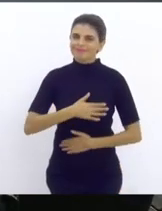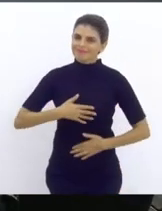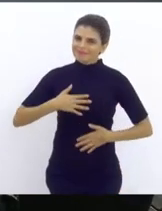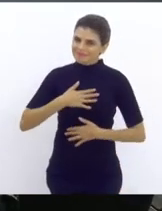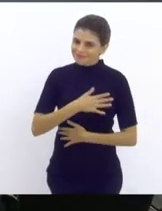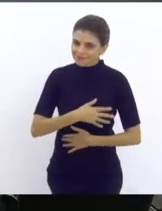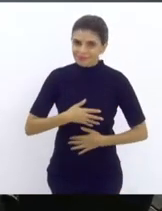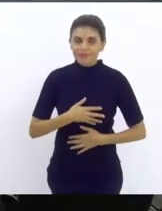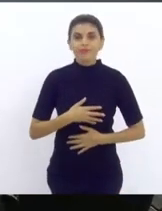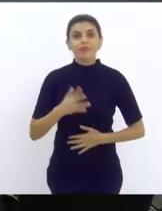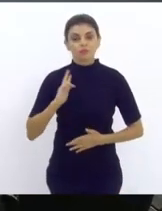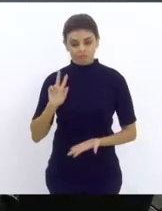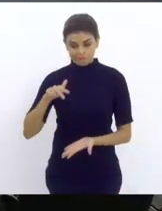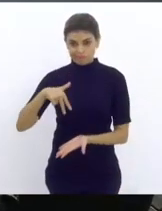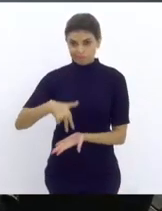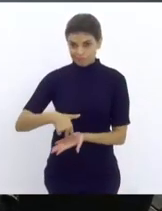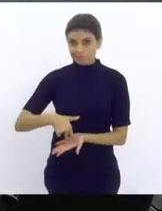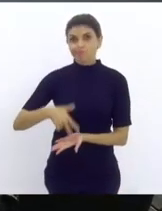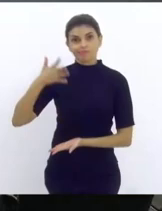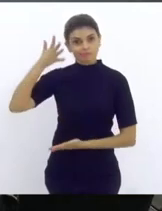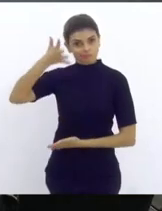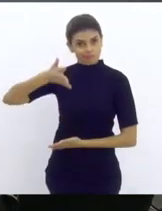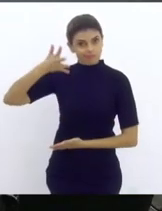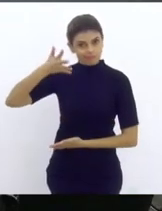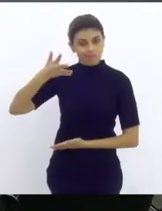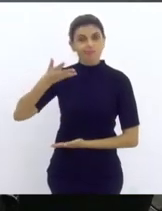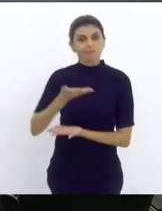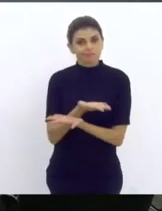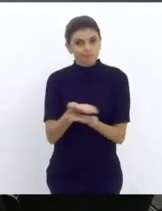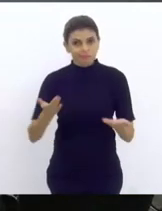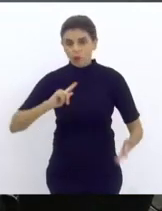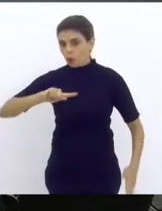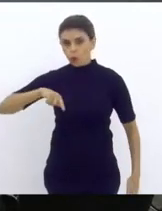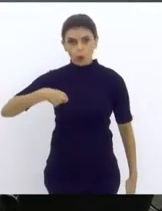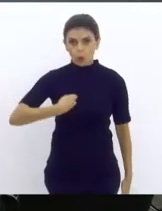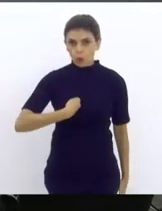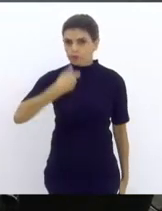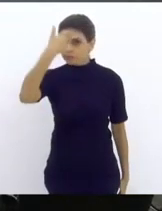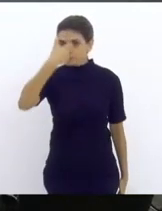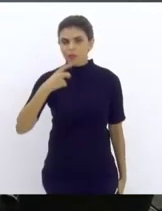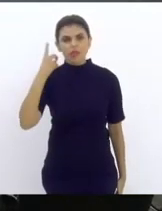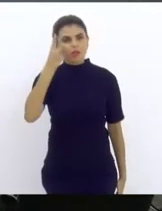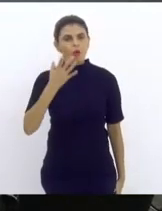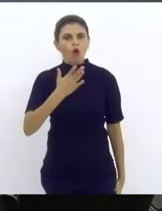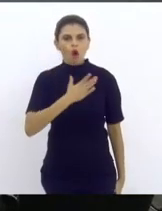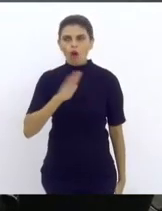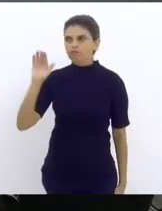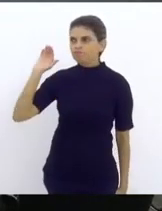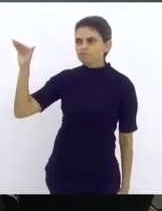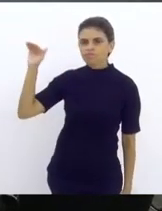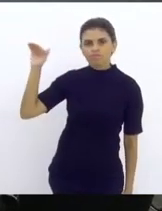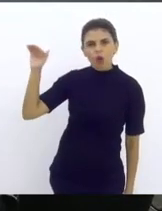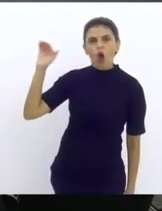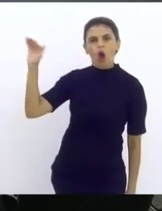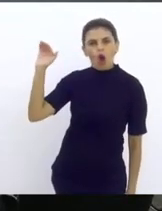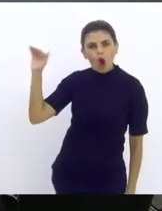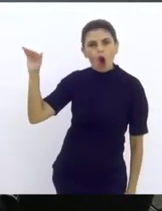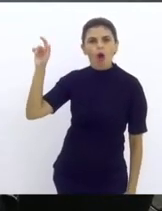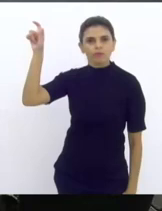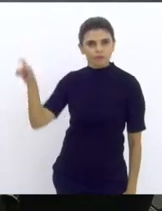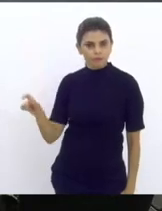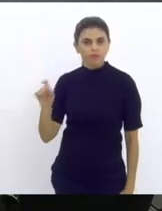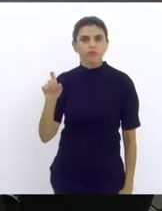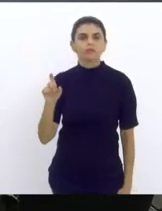faço uso mais uma vez aqui desta Tribuna eu sou um deputado que cobram muito Governador Cláudio Castro